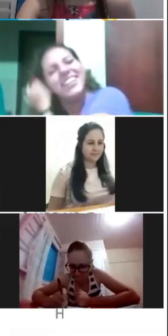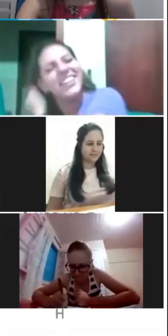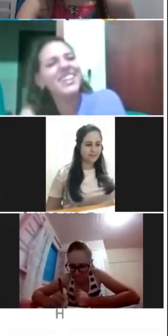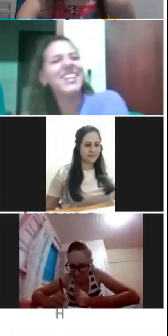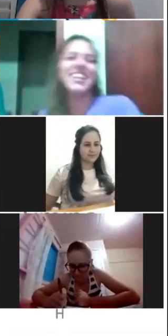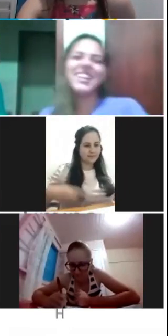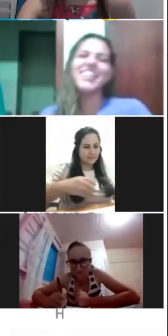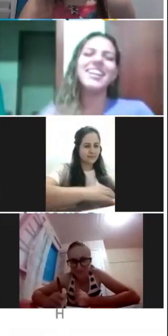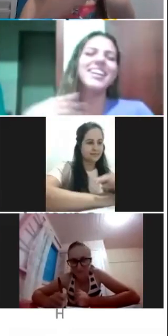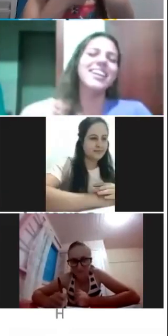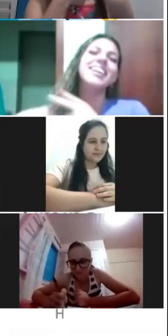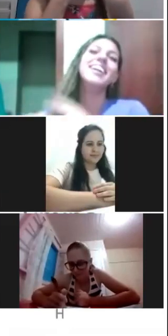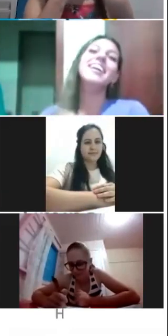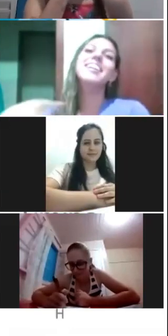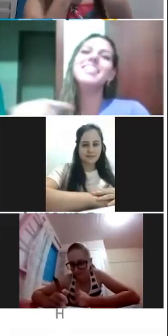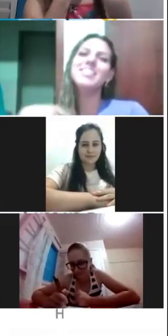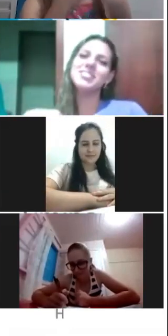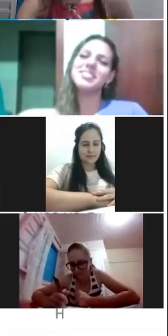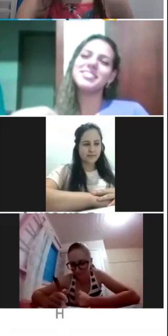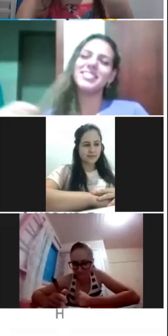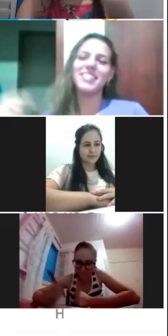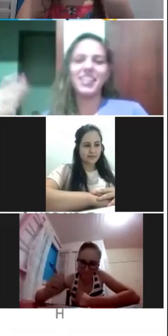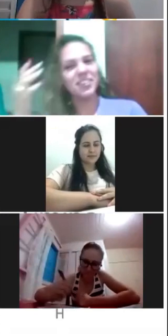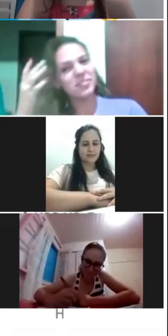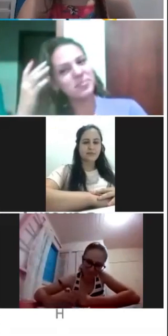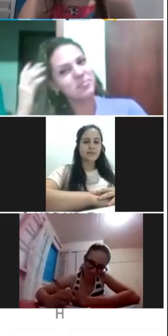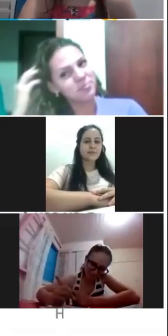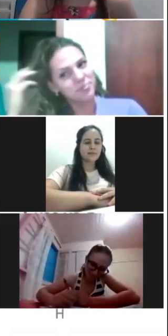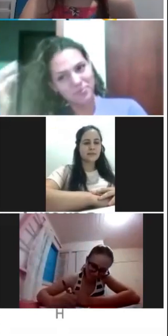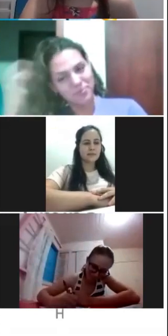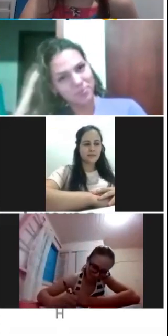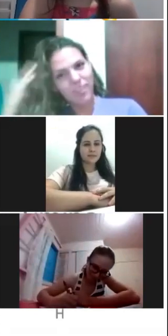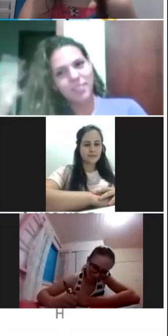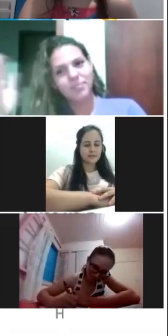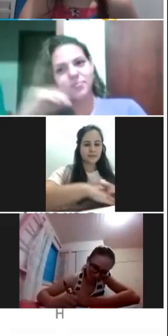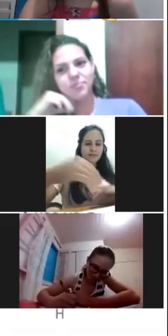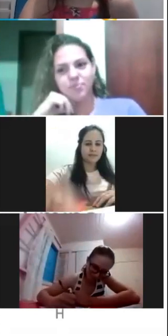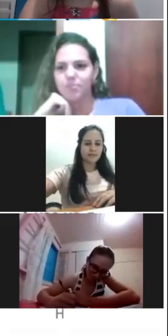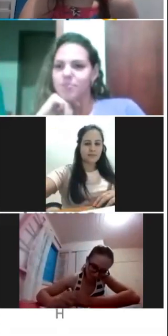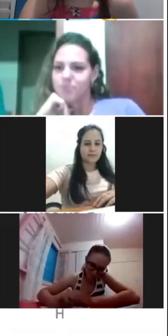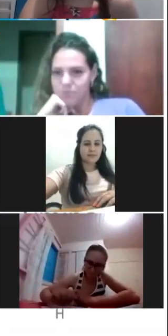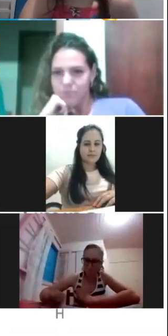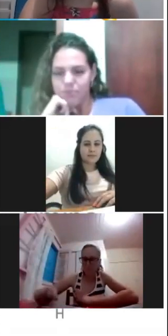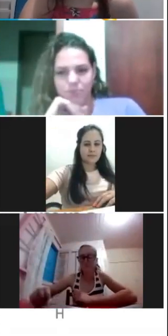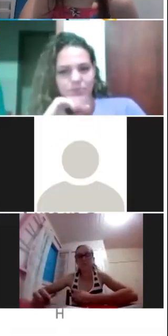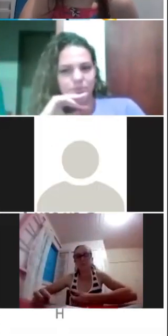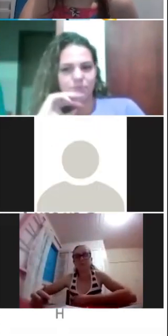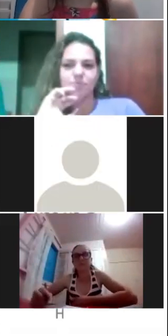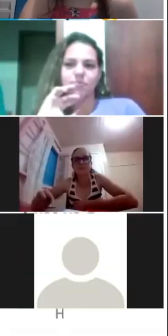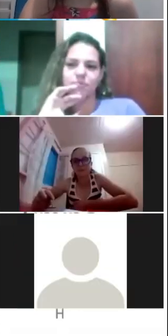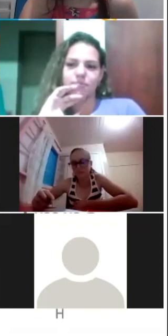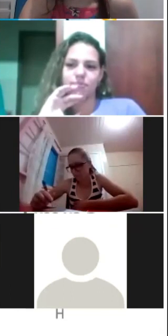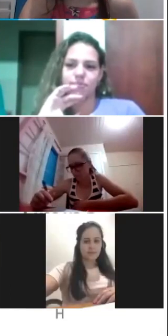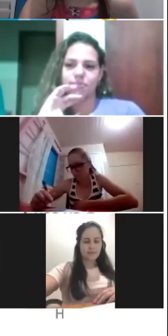Voltando ao que eu estava falando. As bases nitrogenadas, adenina e timina, fazem duas pontes de